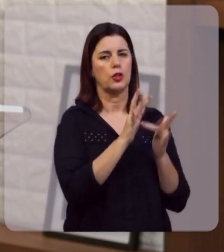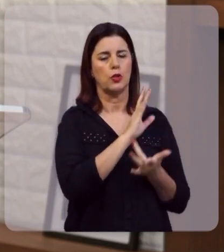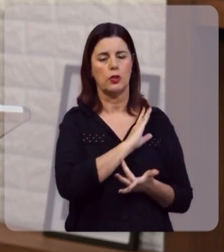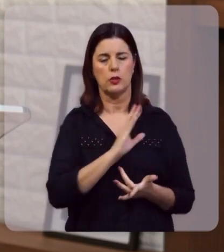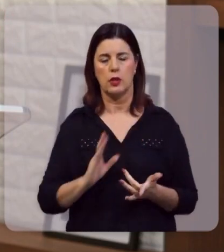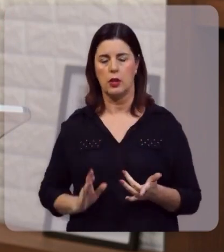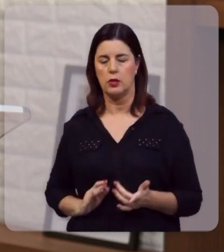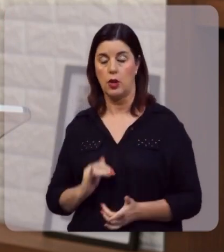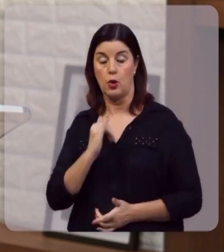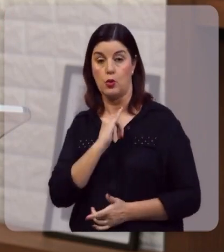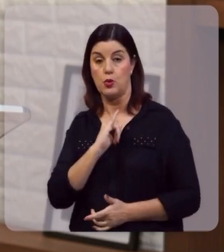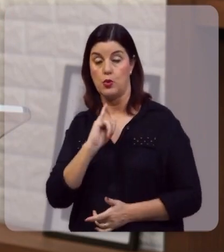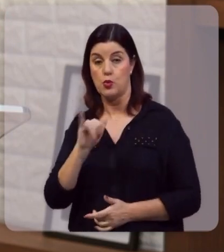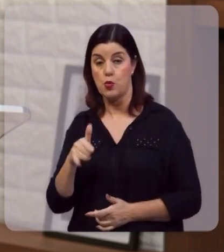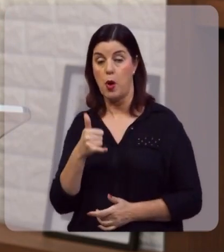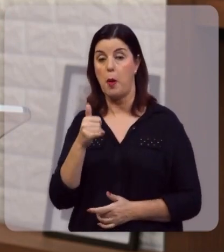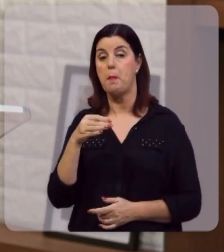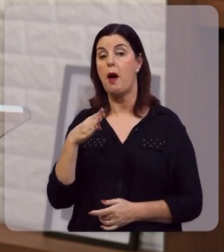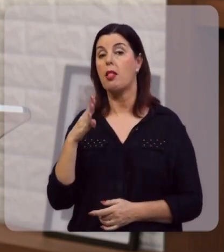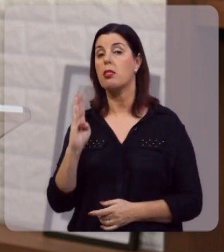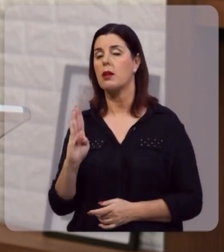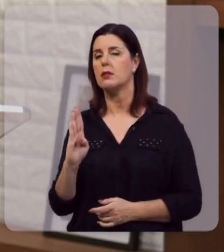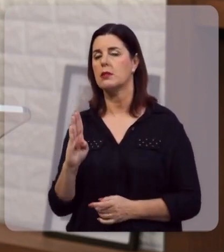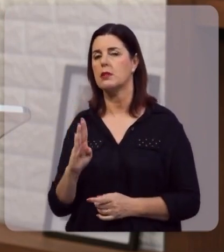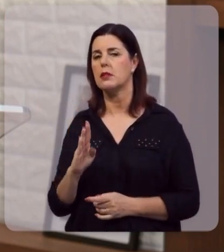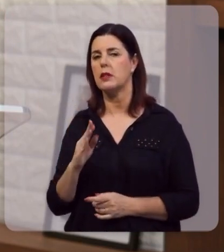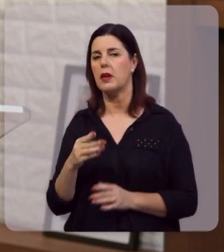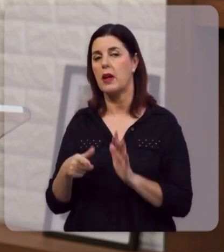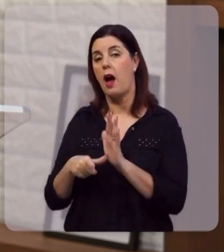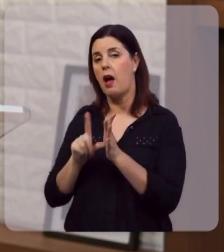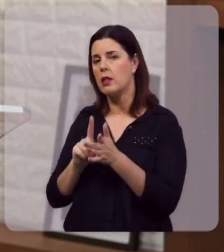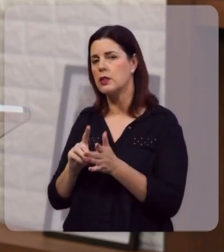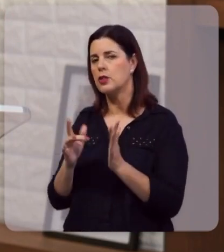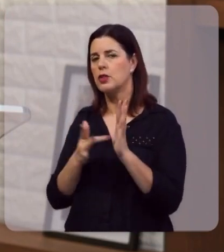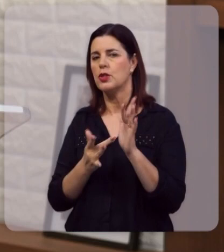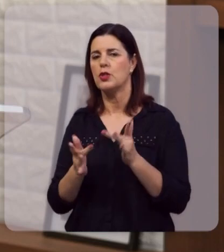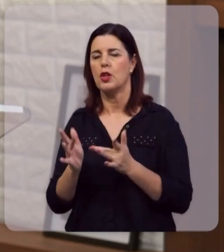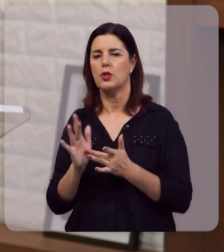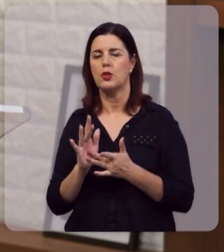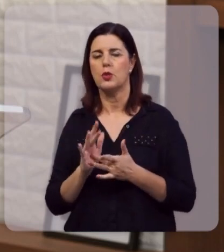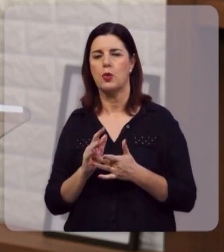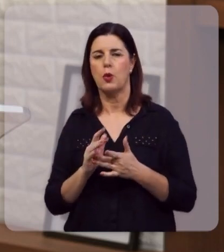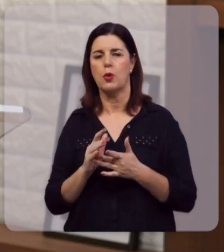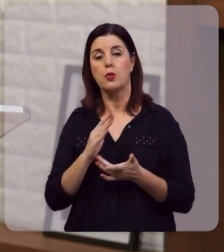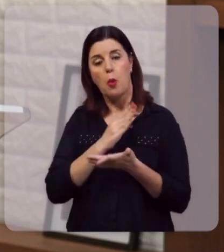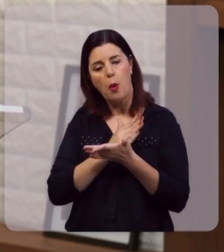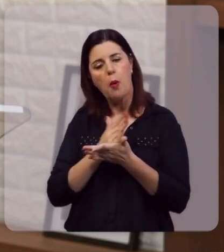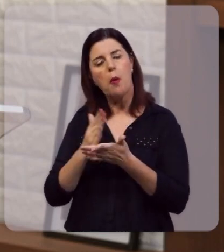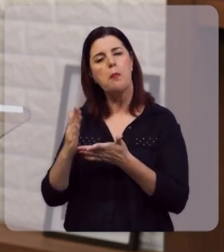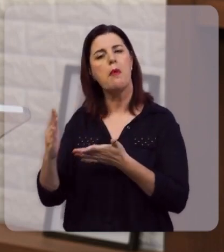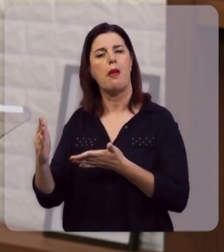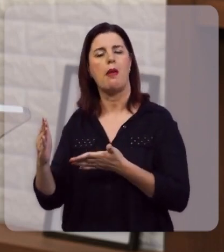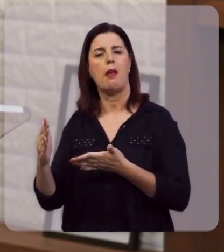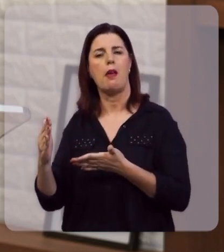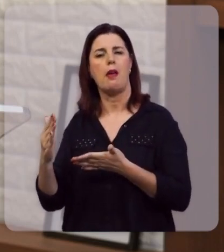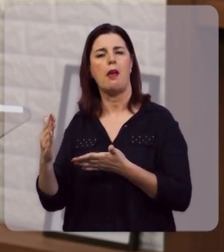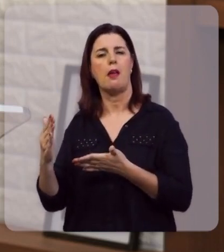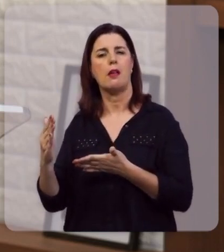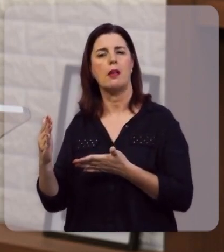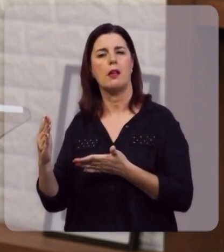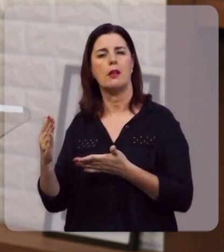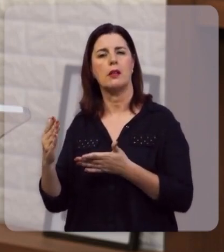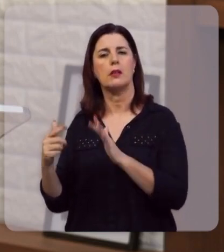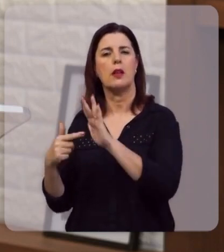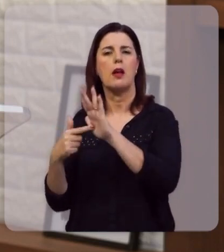João Batista, o precursor do Messias, abre as janelas